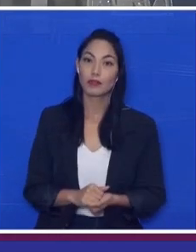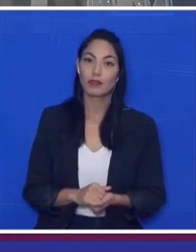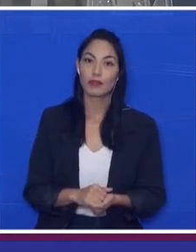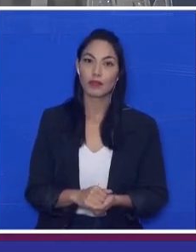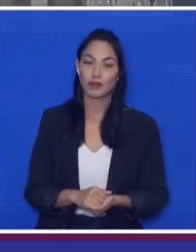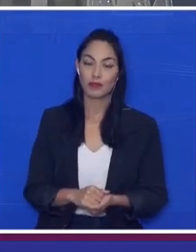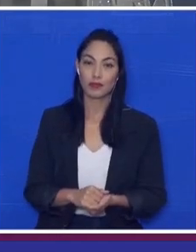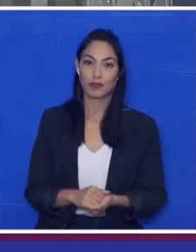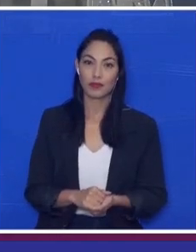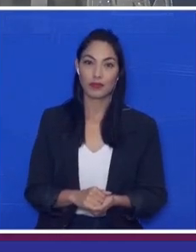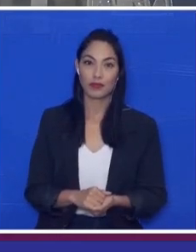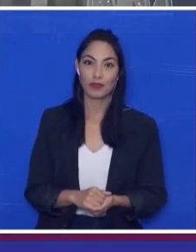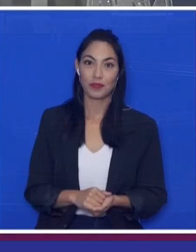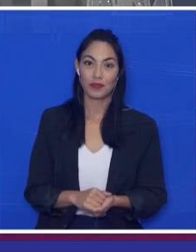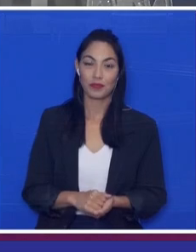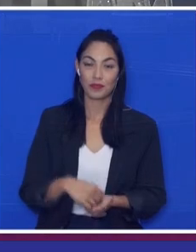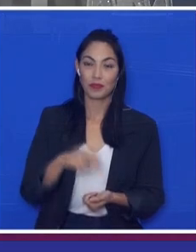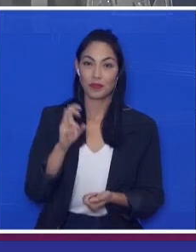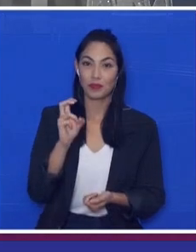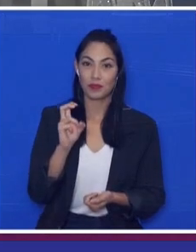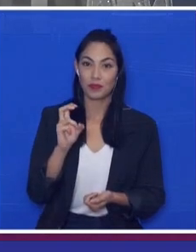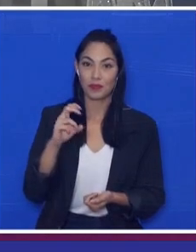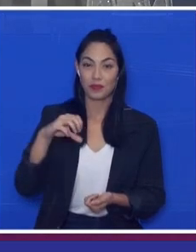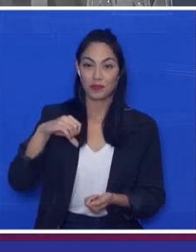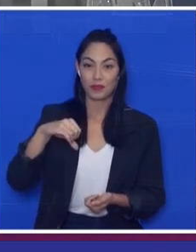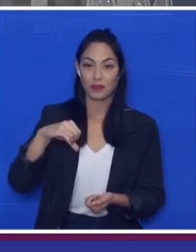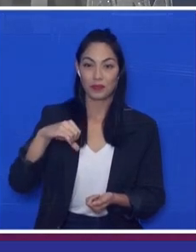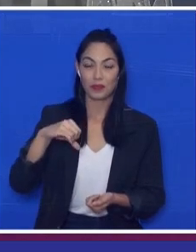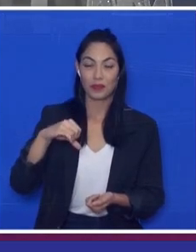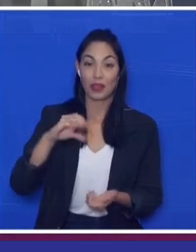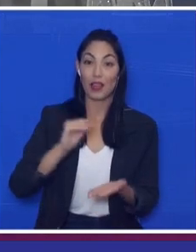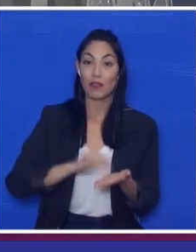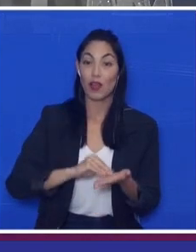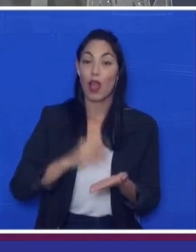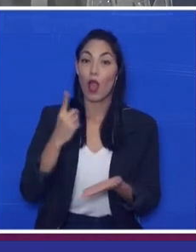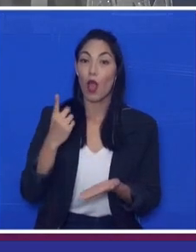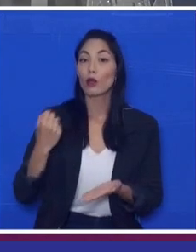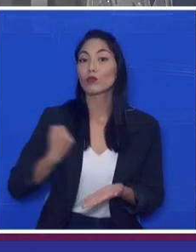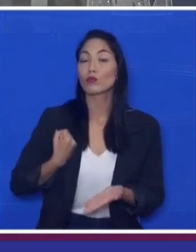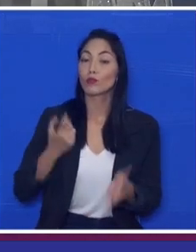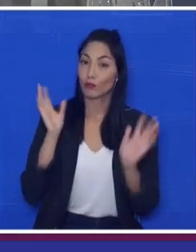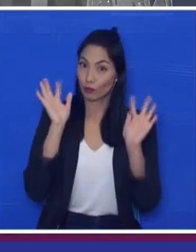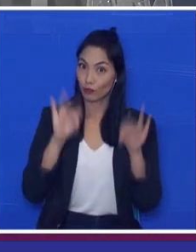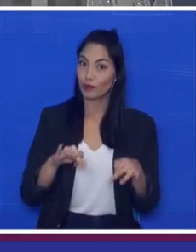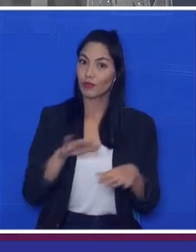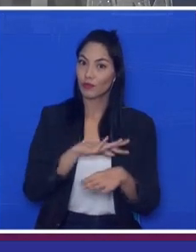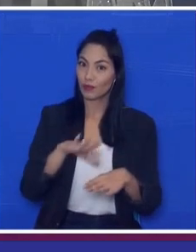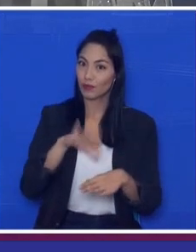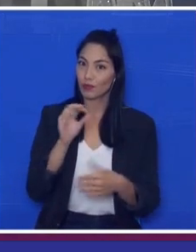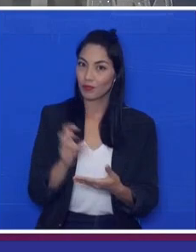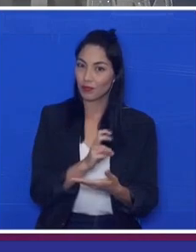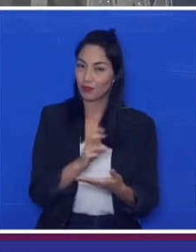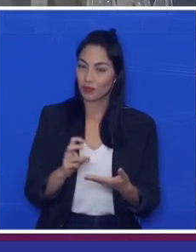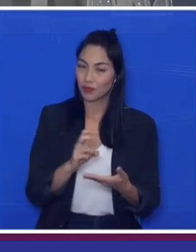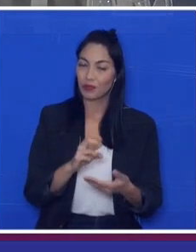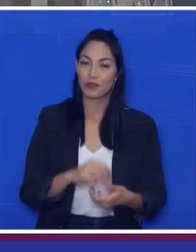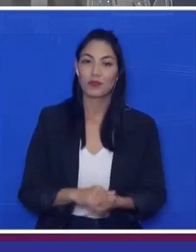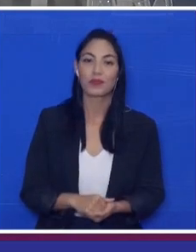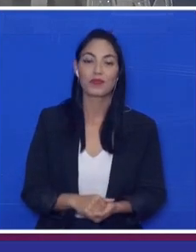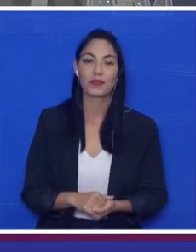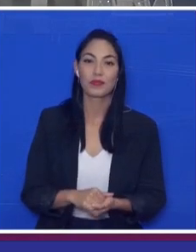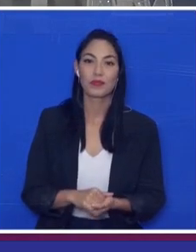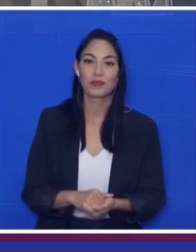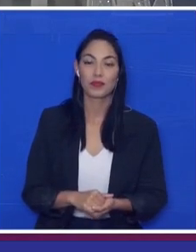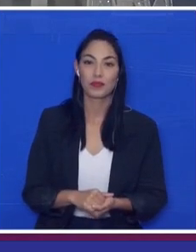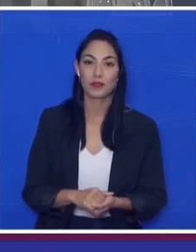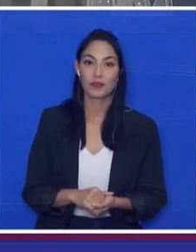Vem chegando mais uma bola, é número 59. Só falta mais um número para fecharmos as nossas 5 dezenas